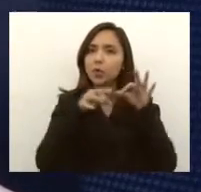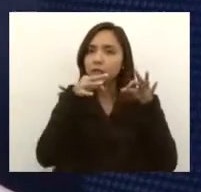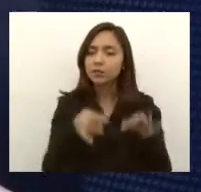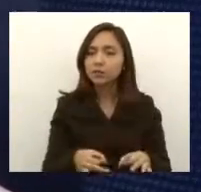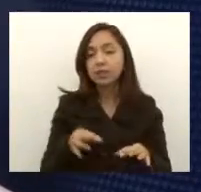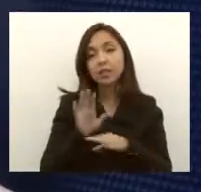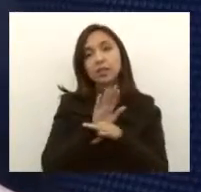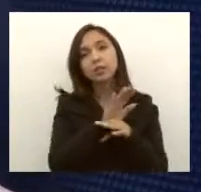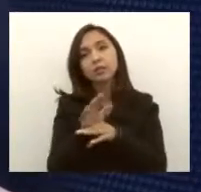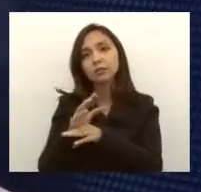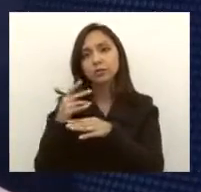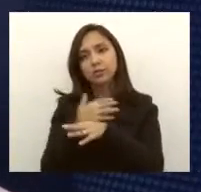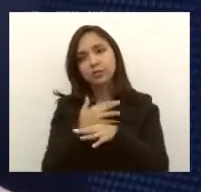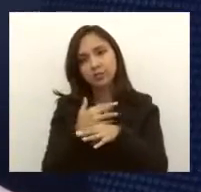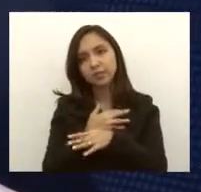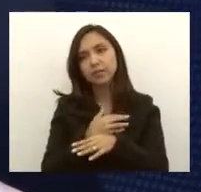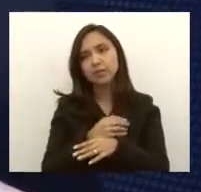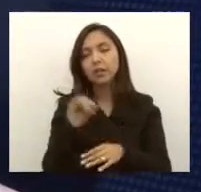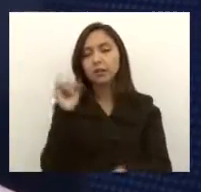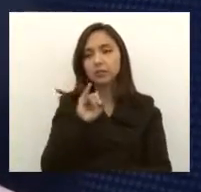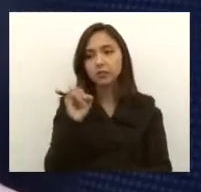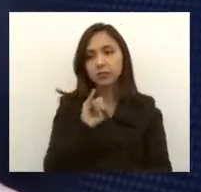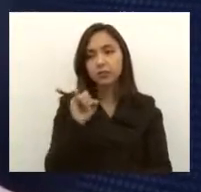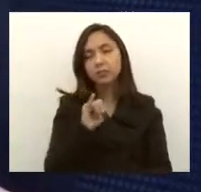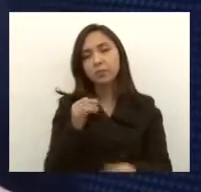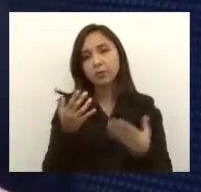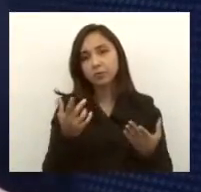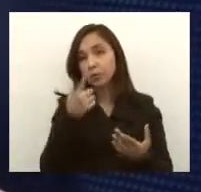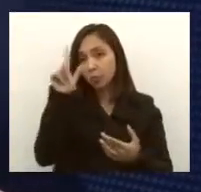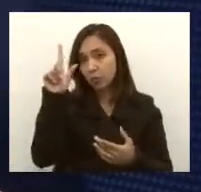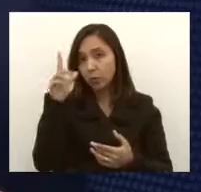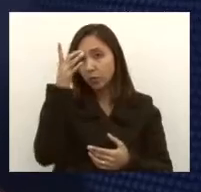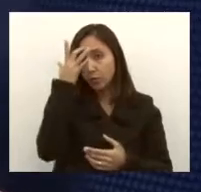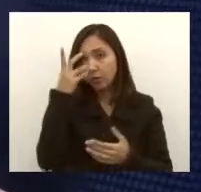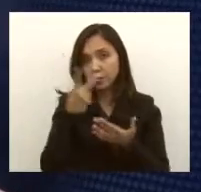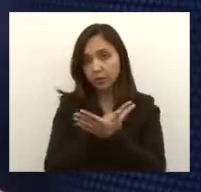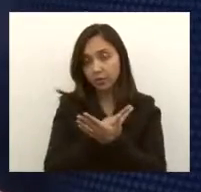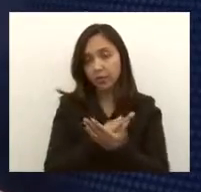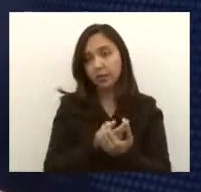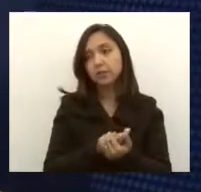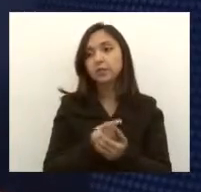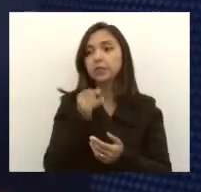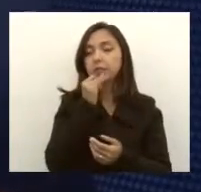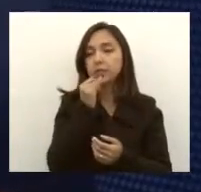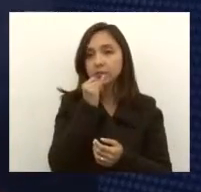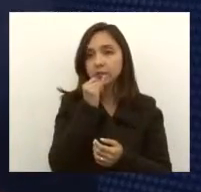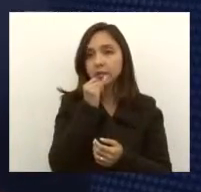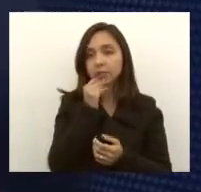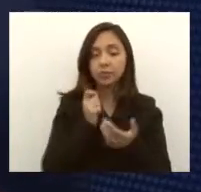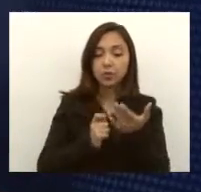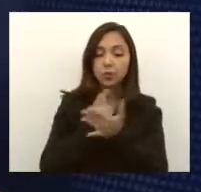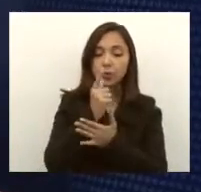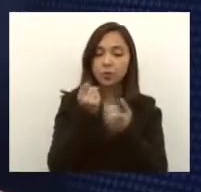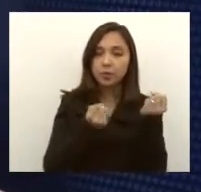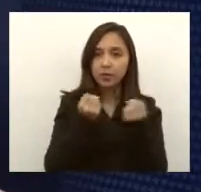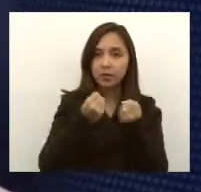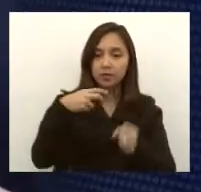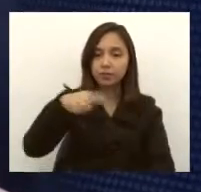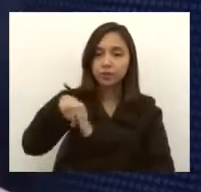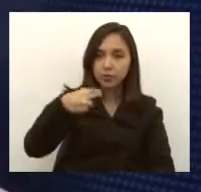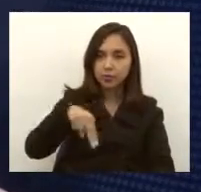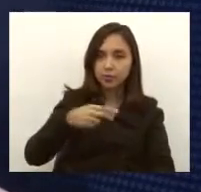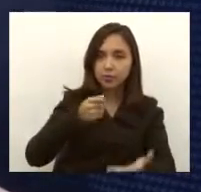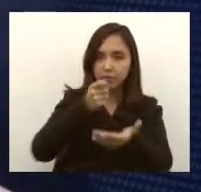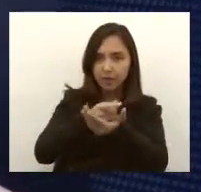ajudando a cidade, contribuindo com seus impostos. Tá? Uma outra coisa que eu acho errado. Você compra um carro em novembro.